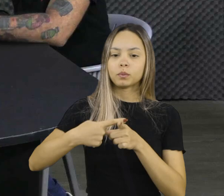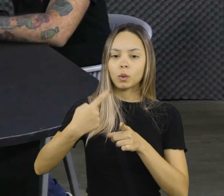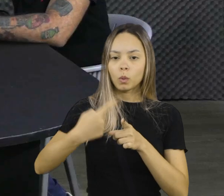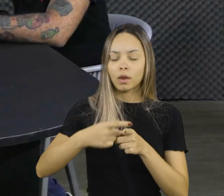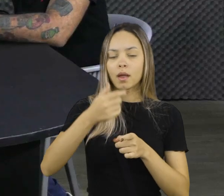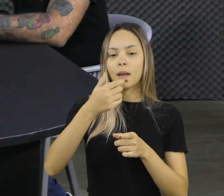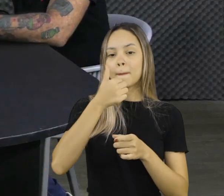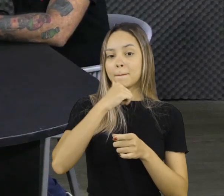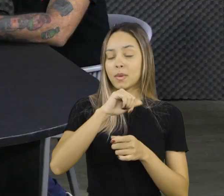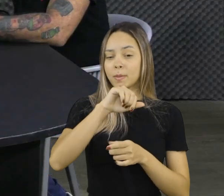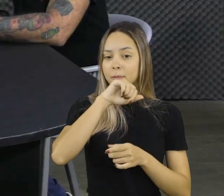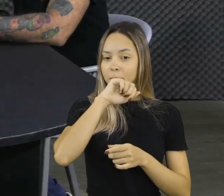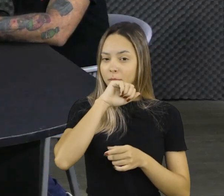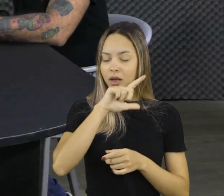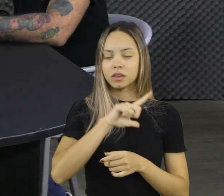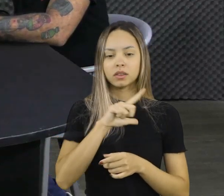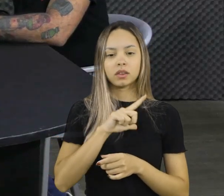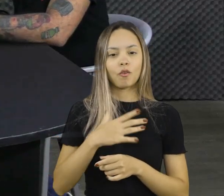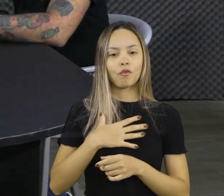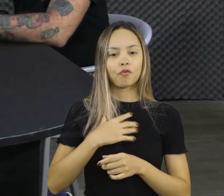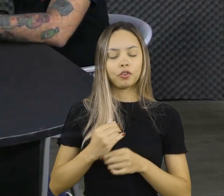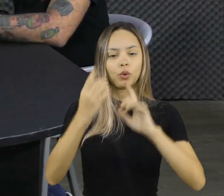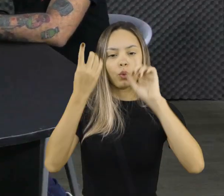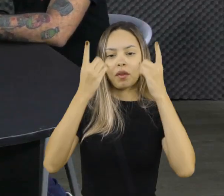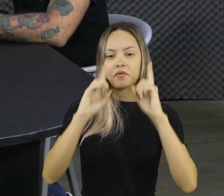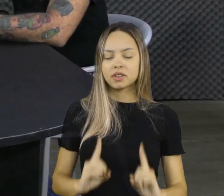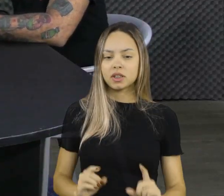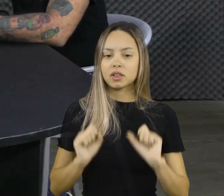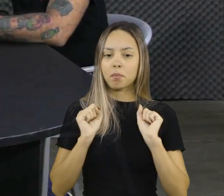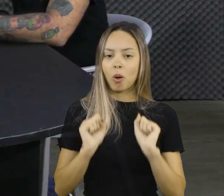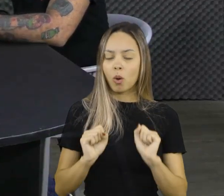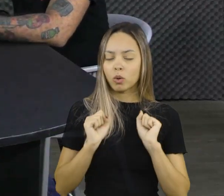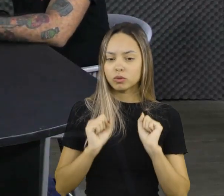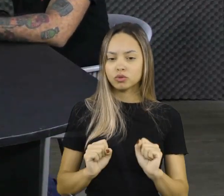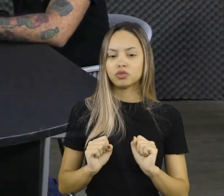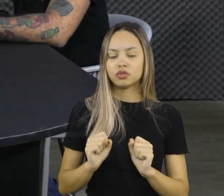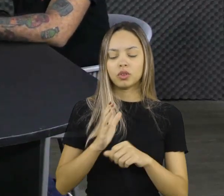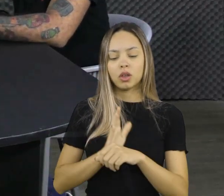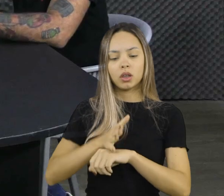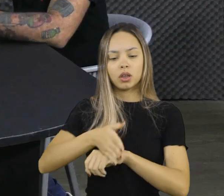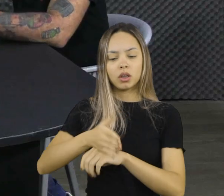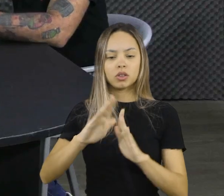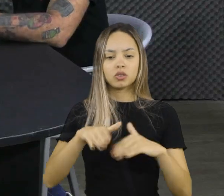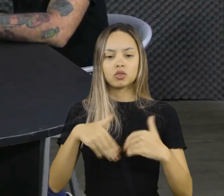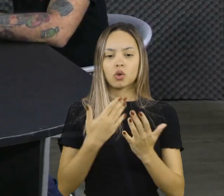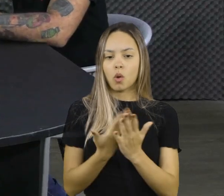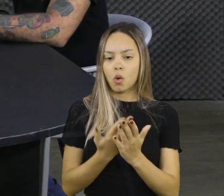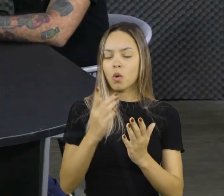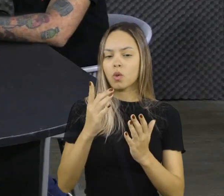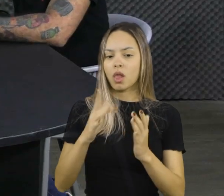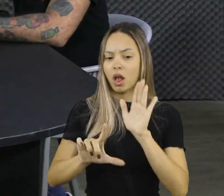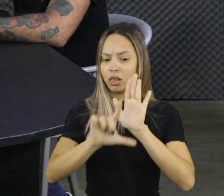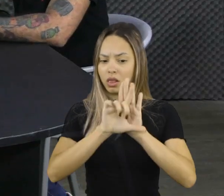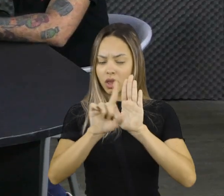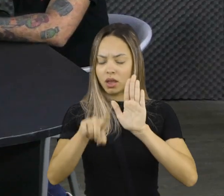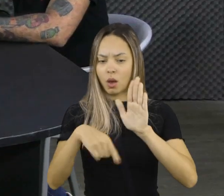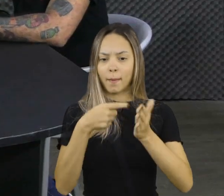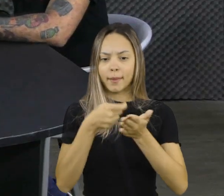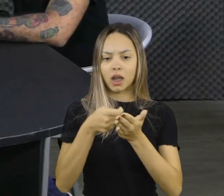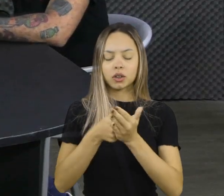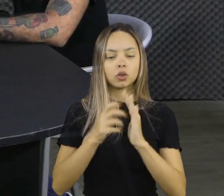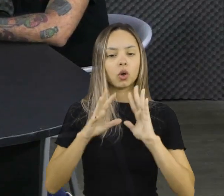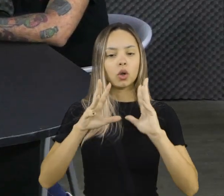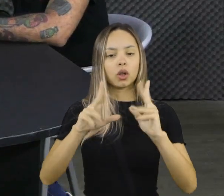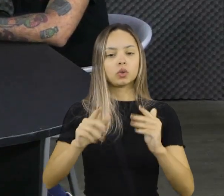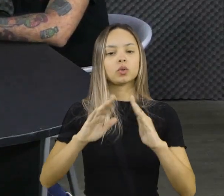mãe, por exemplo, que tem um filho com deficiência, ela pode ir à escola, então a lei é obrigatória para todas as escolas. Todas